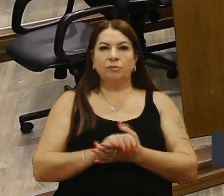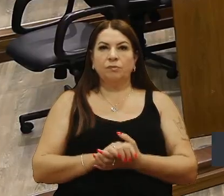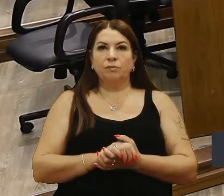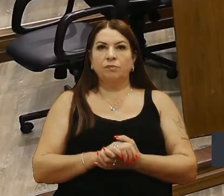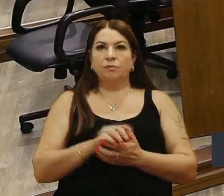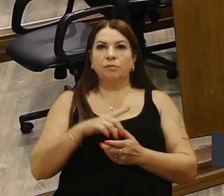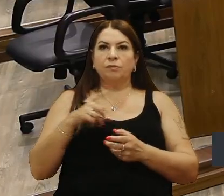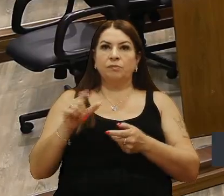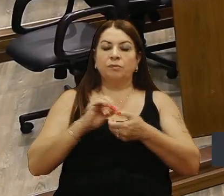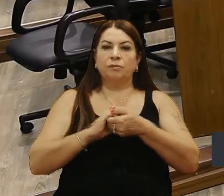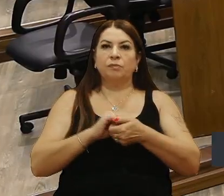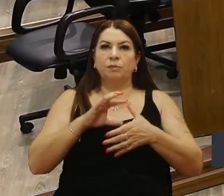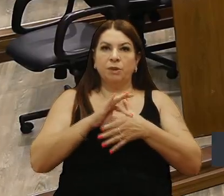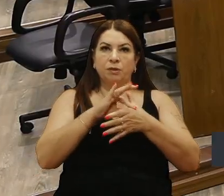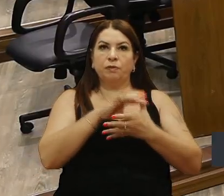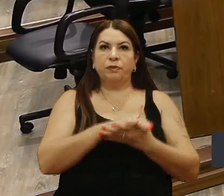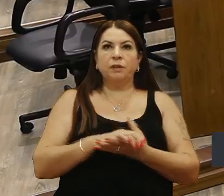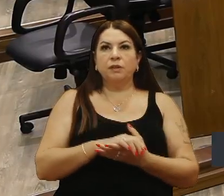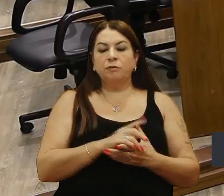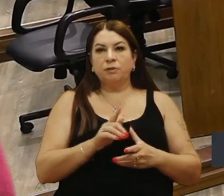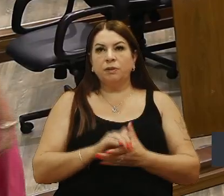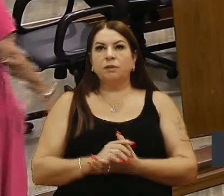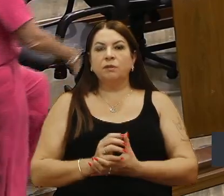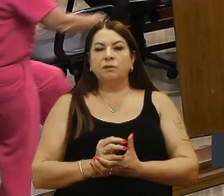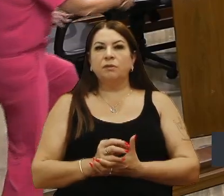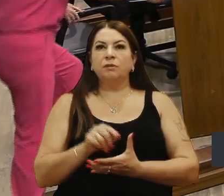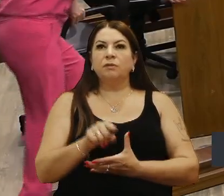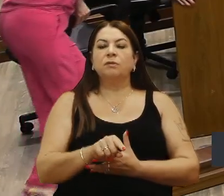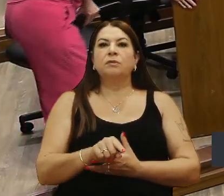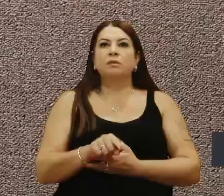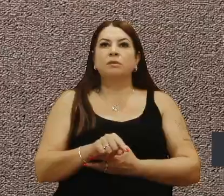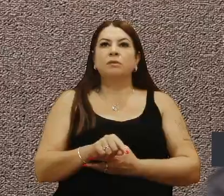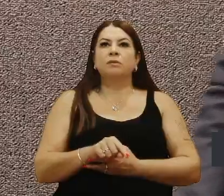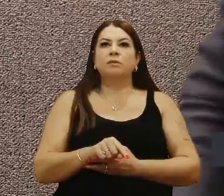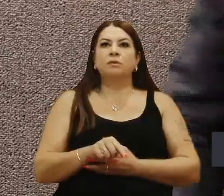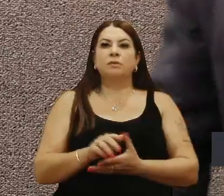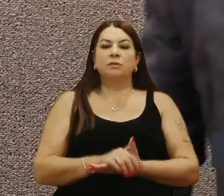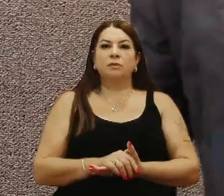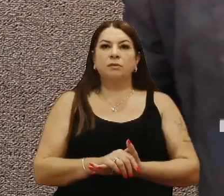Quero saudar as lideranças que estão aqui, a Sandra,